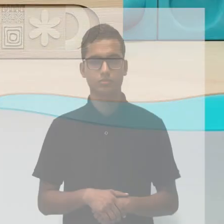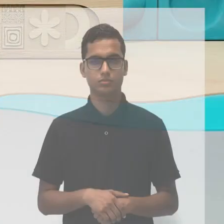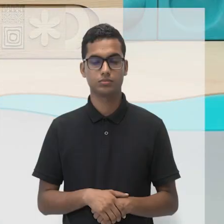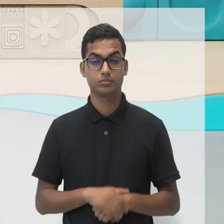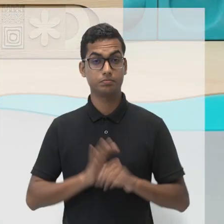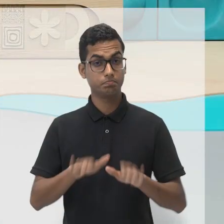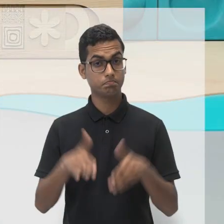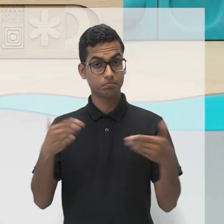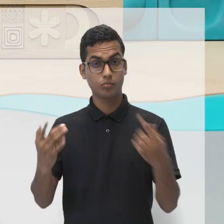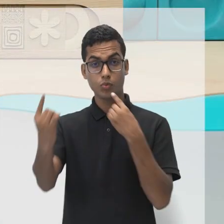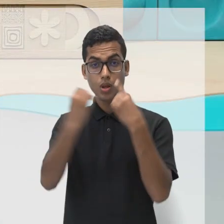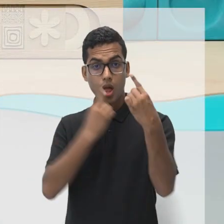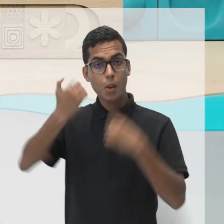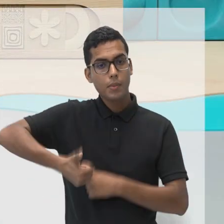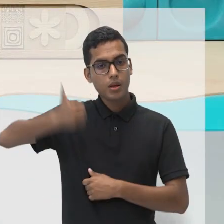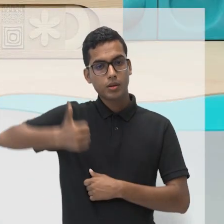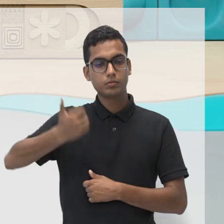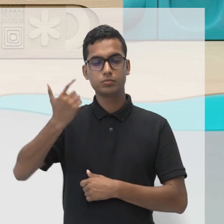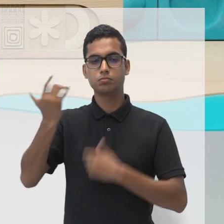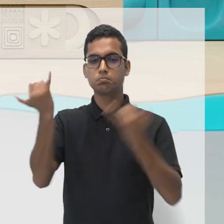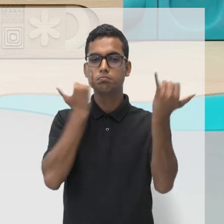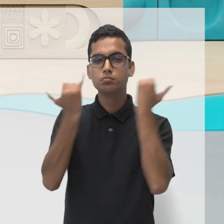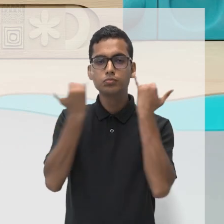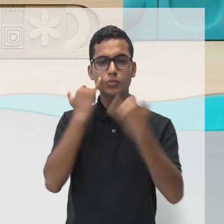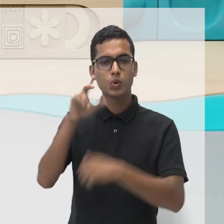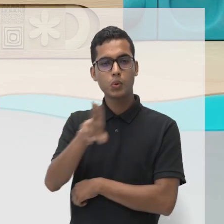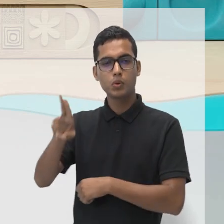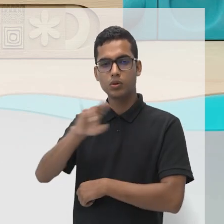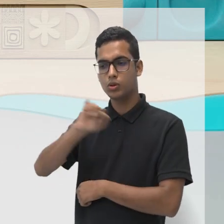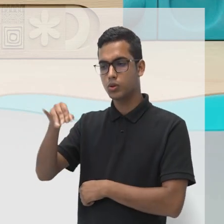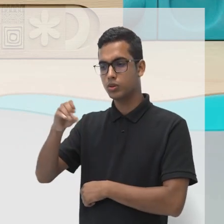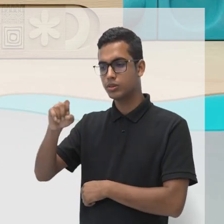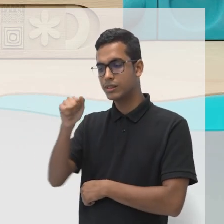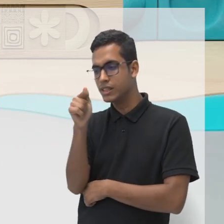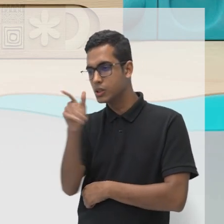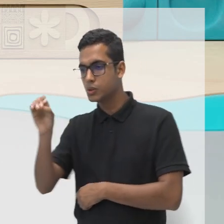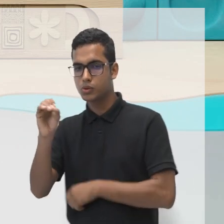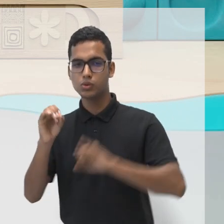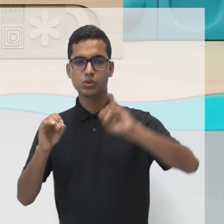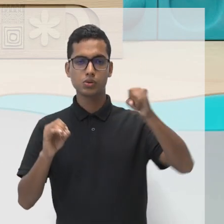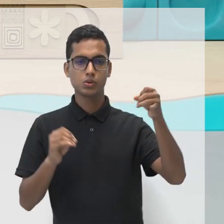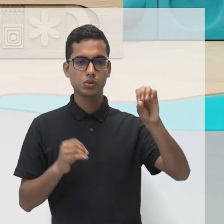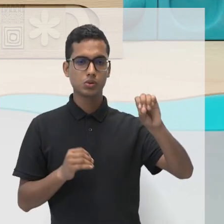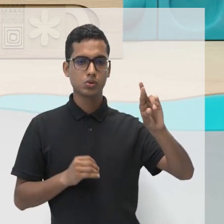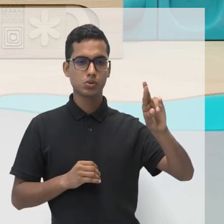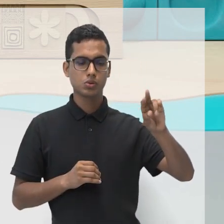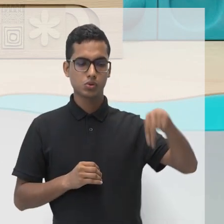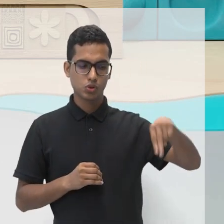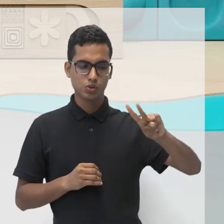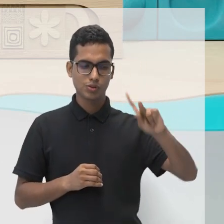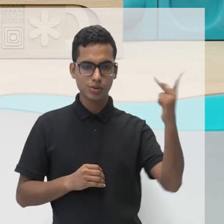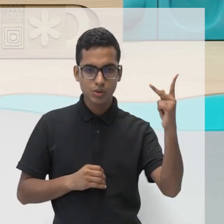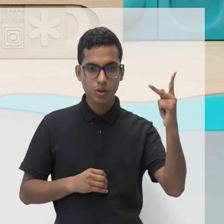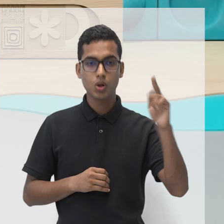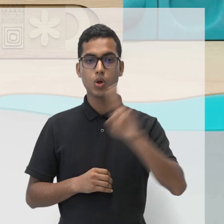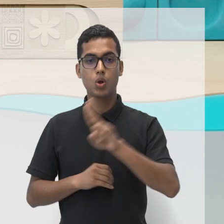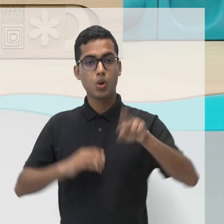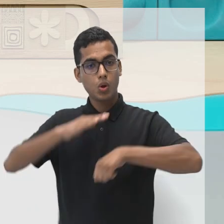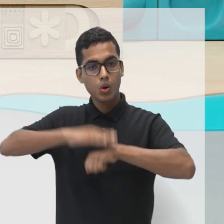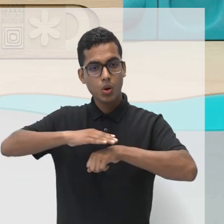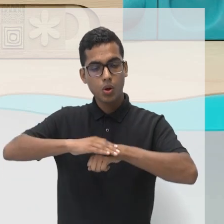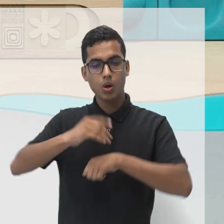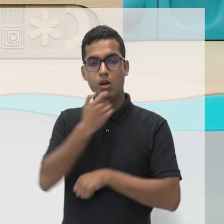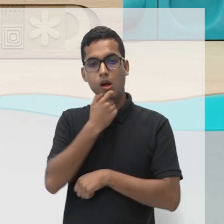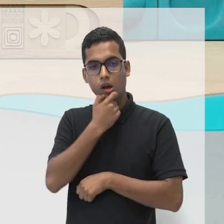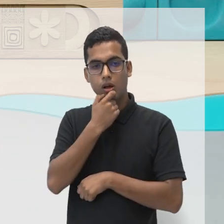Então, nós vimos aí nesse diálogo, primeira informação, né? O nome João. Eu não fiz a tradução John justamente para indicar. Nomes próprios em língua